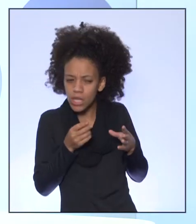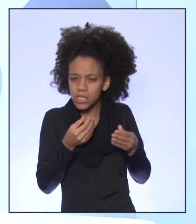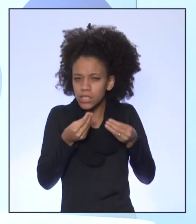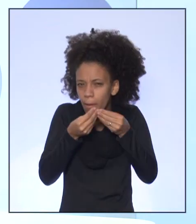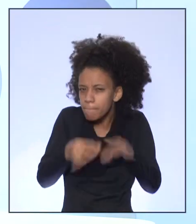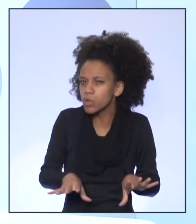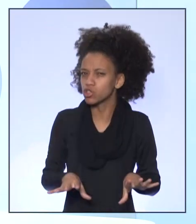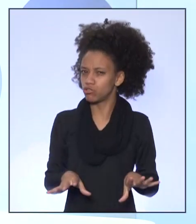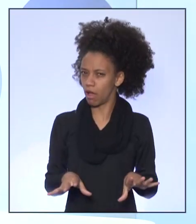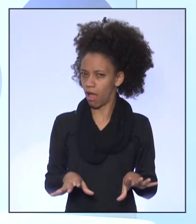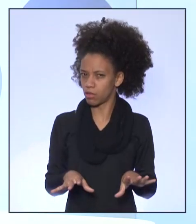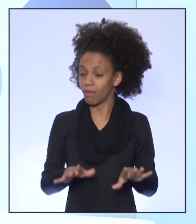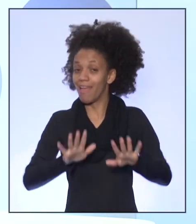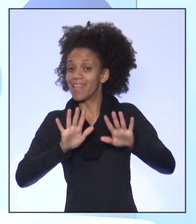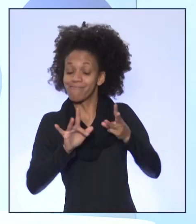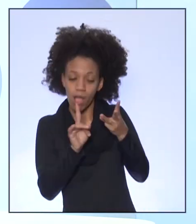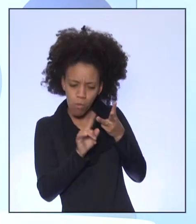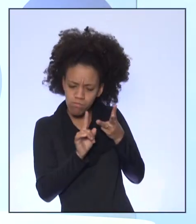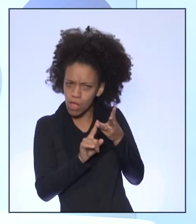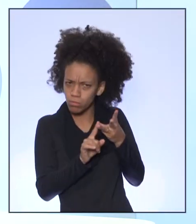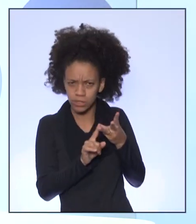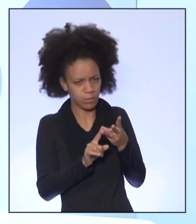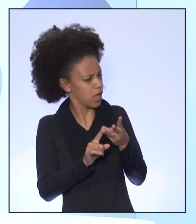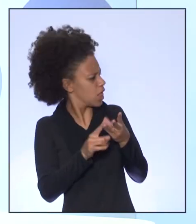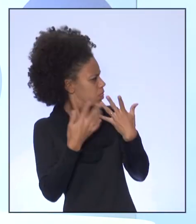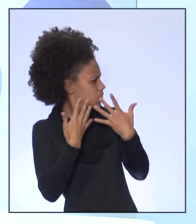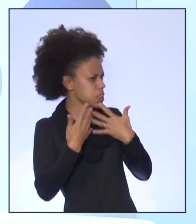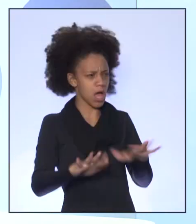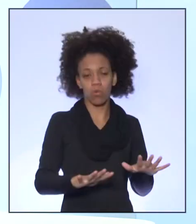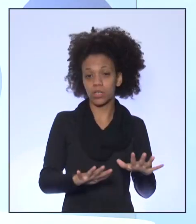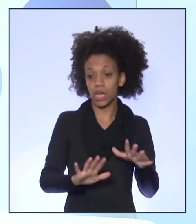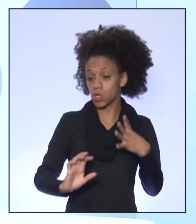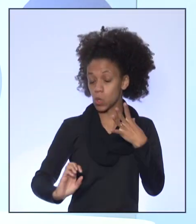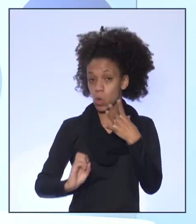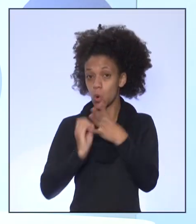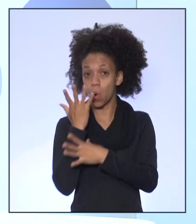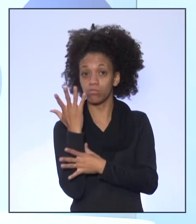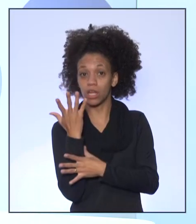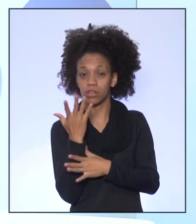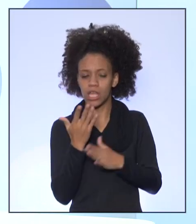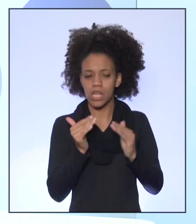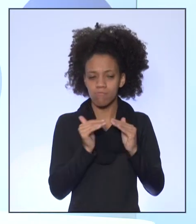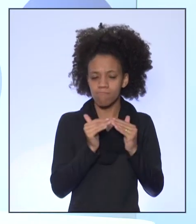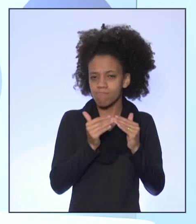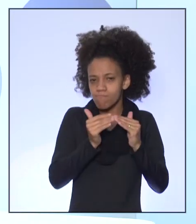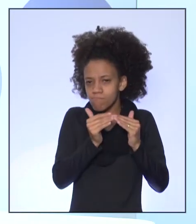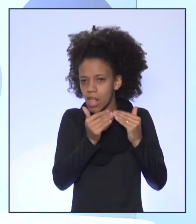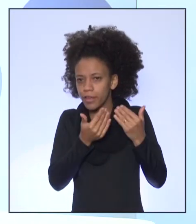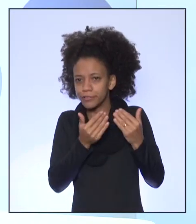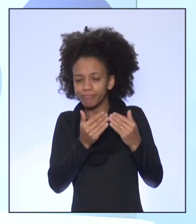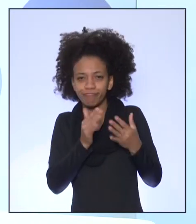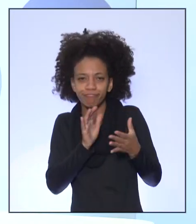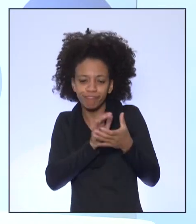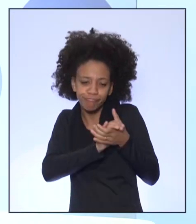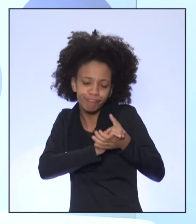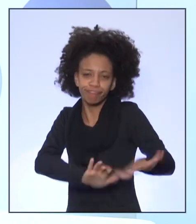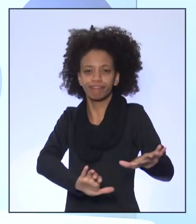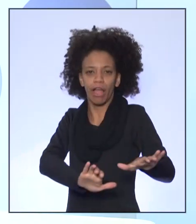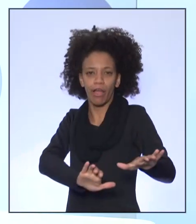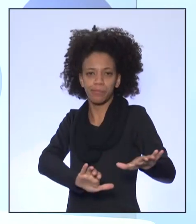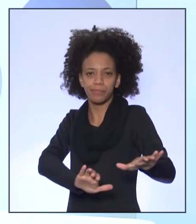nesse processo, então eles se insurgiram, eles se separaram do primeiro e segundo estado e criaram uma